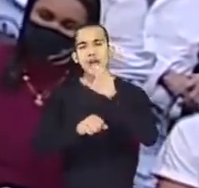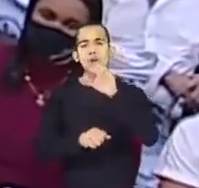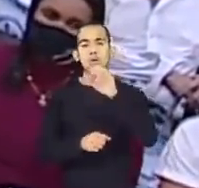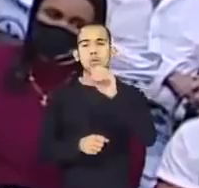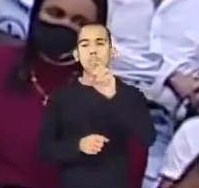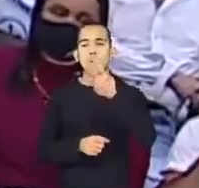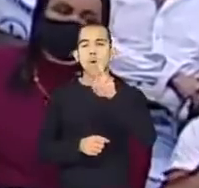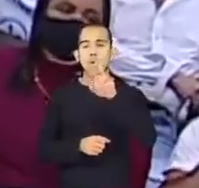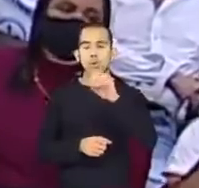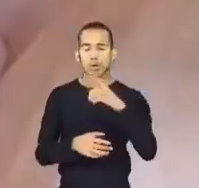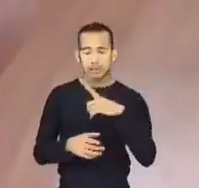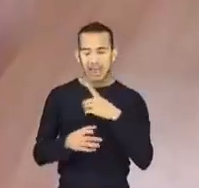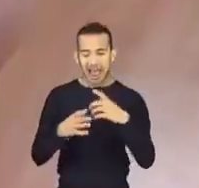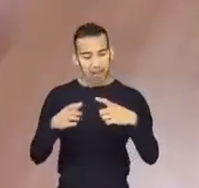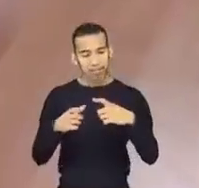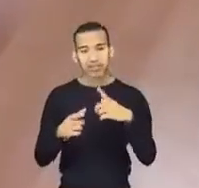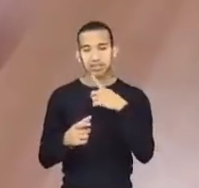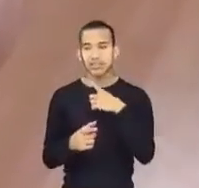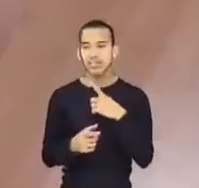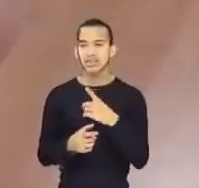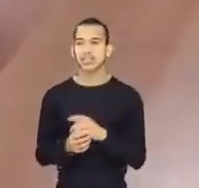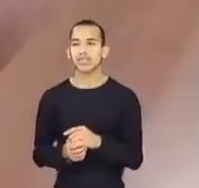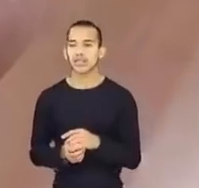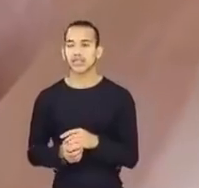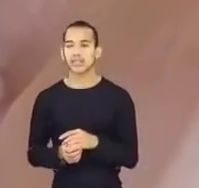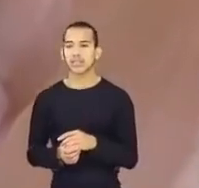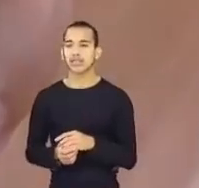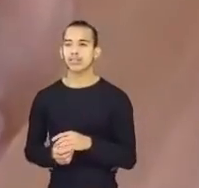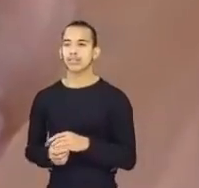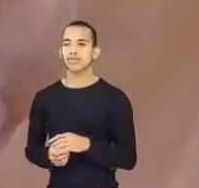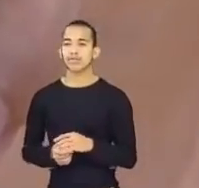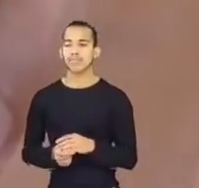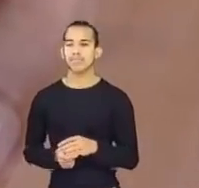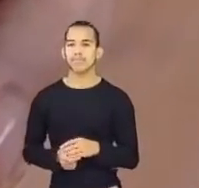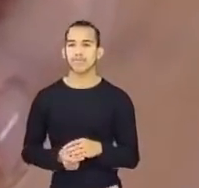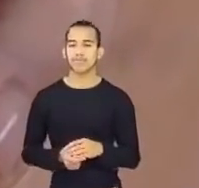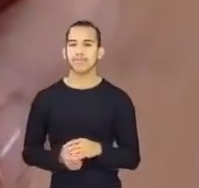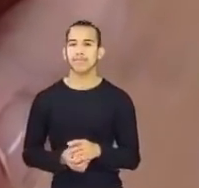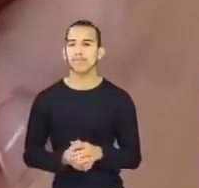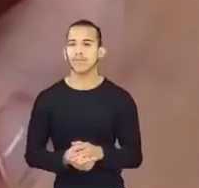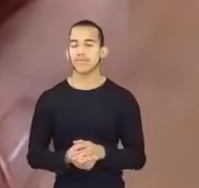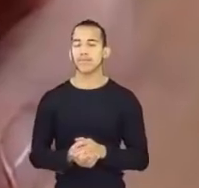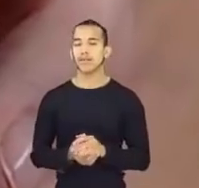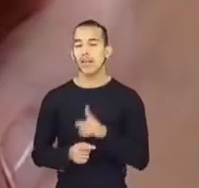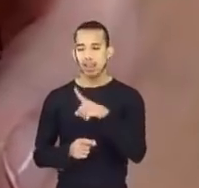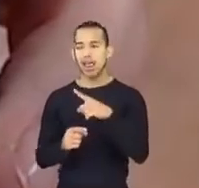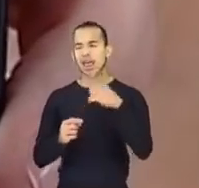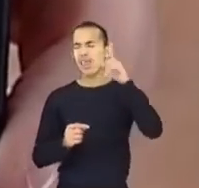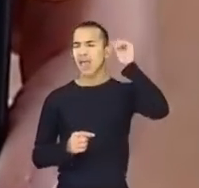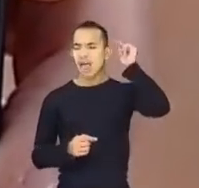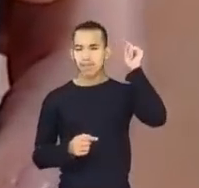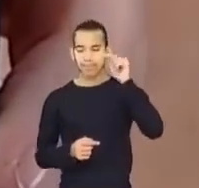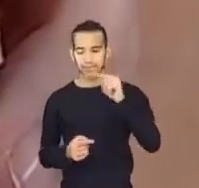feito de couro? Mostra, olha lá um odre, o odre. Na época,